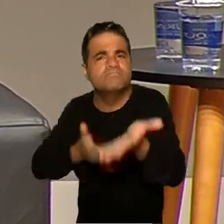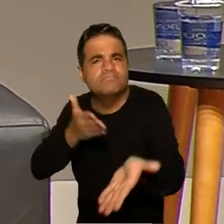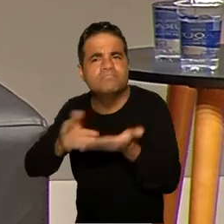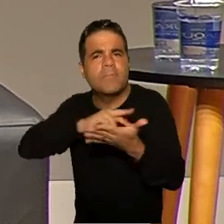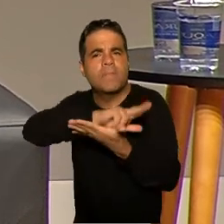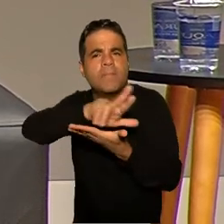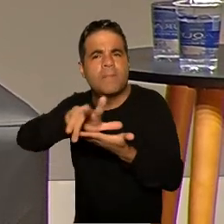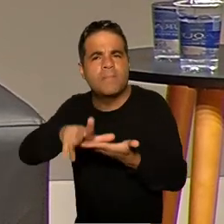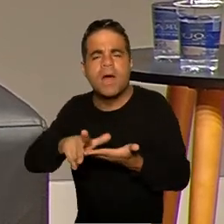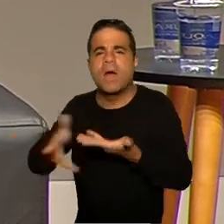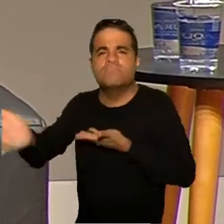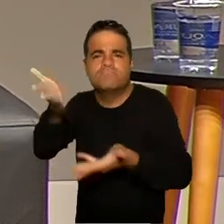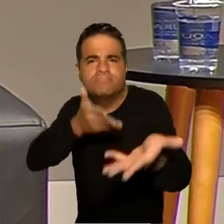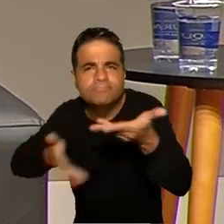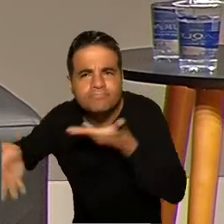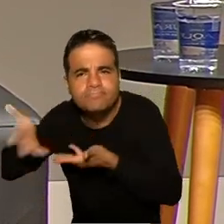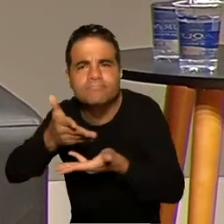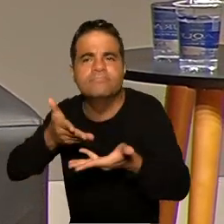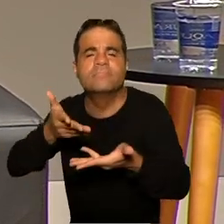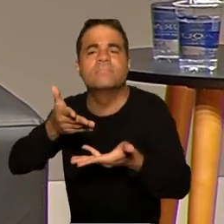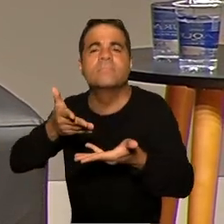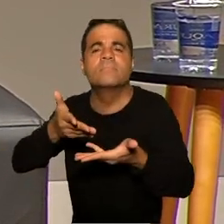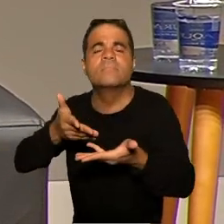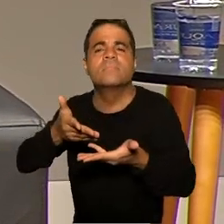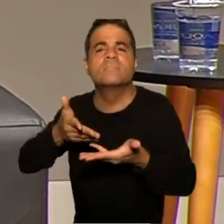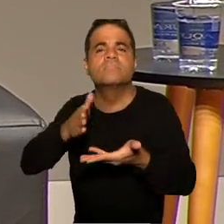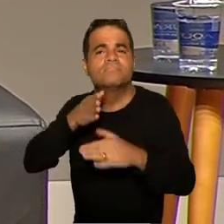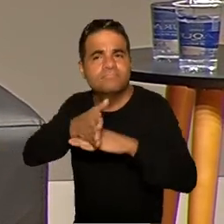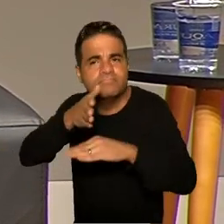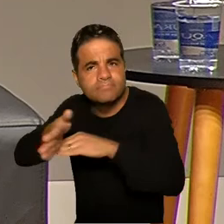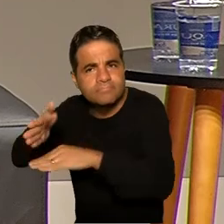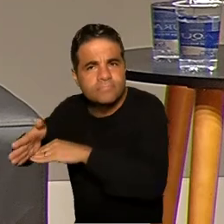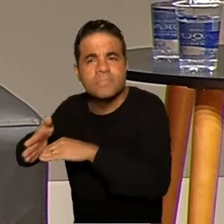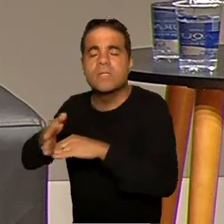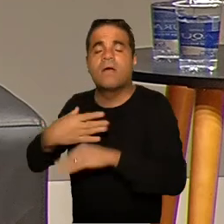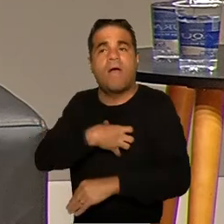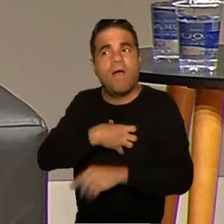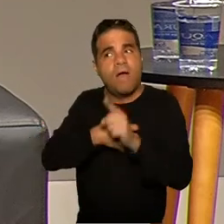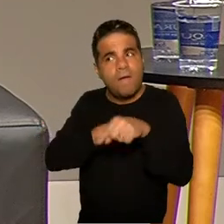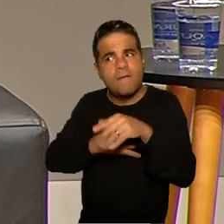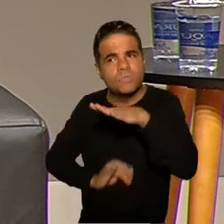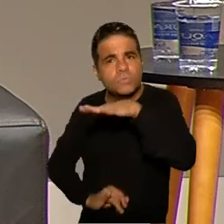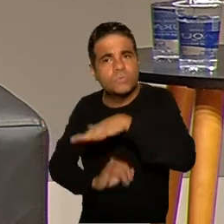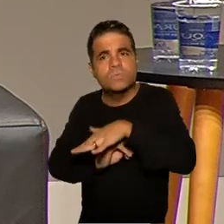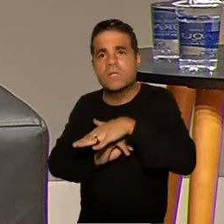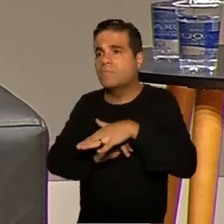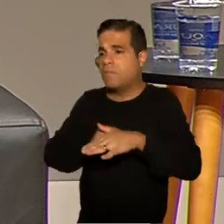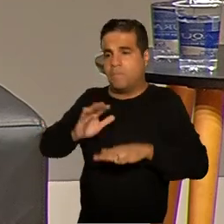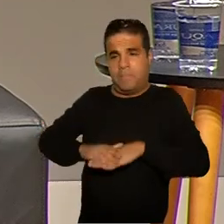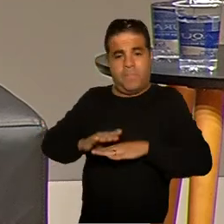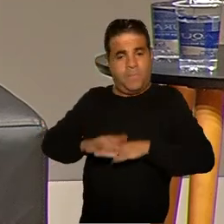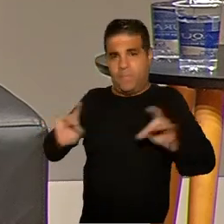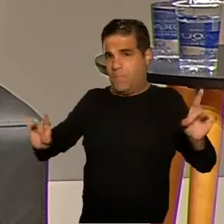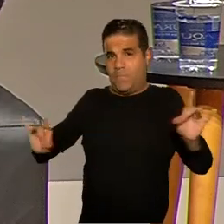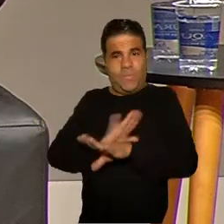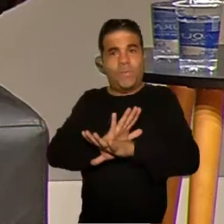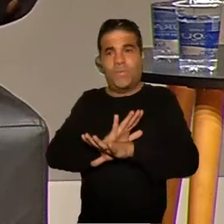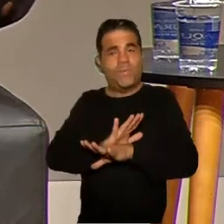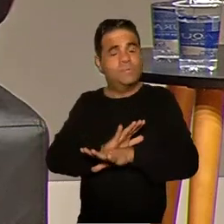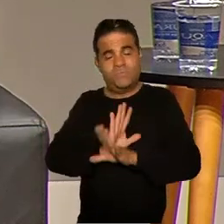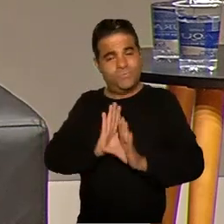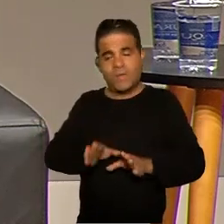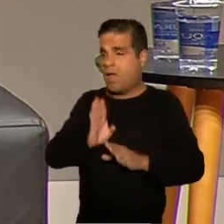certos em Laços e certos rendereçamentos porque a instituição tá absolutamente preparada para